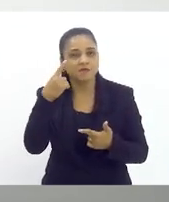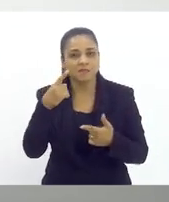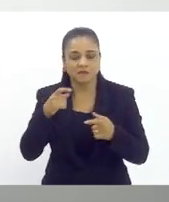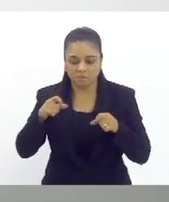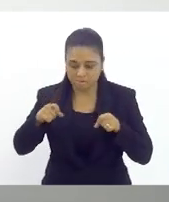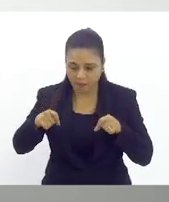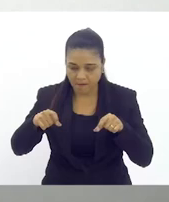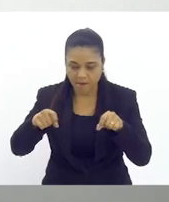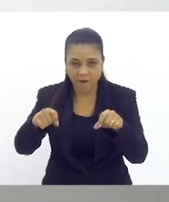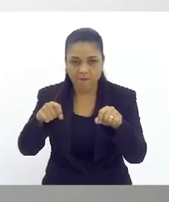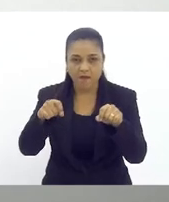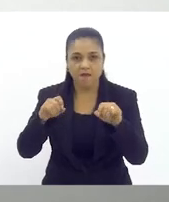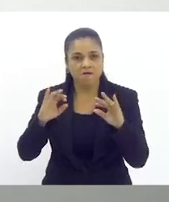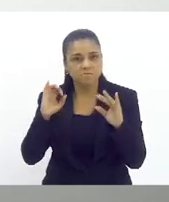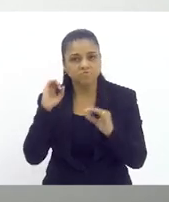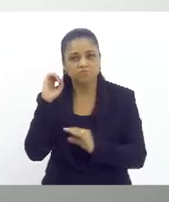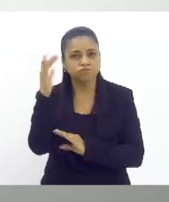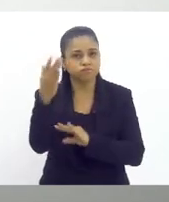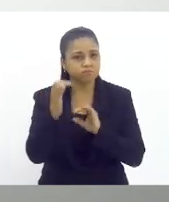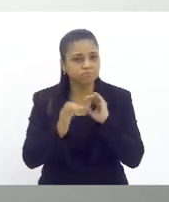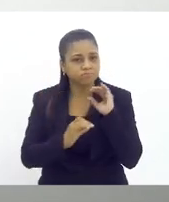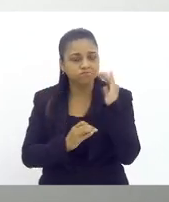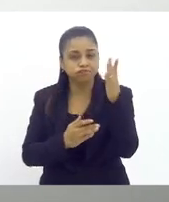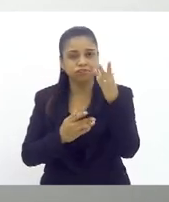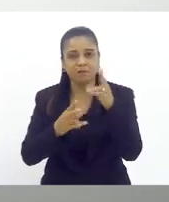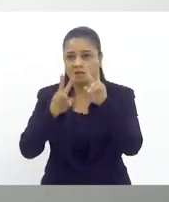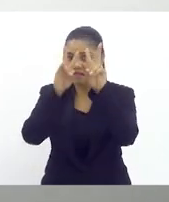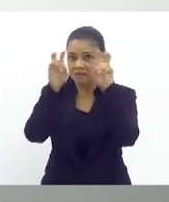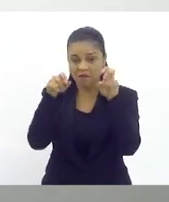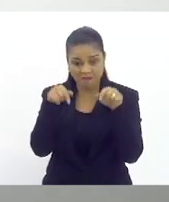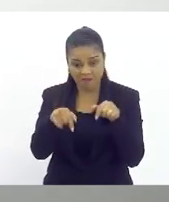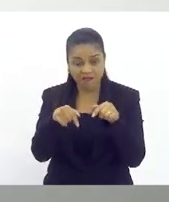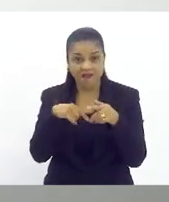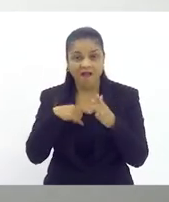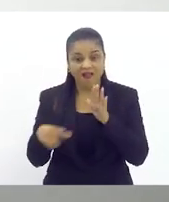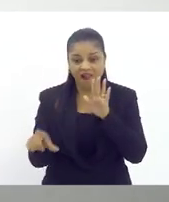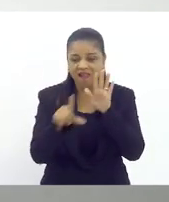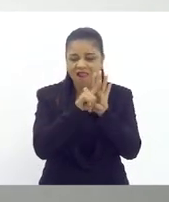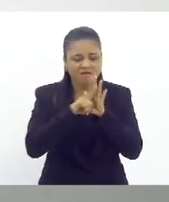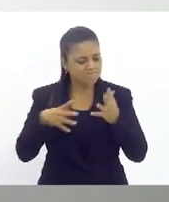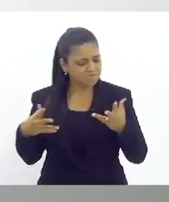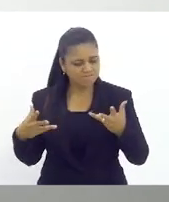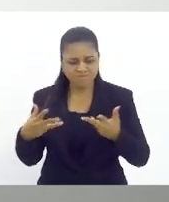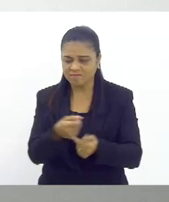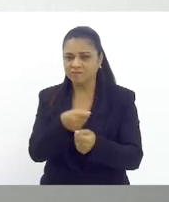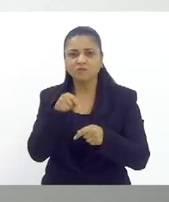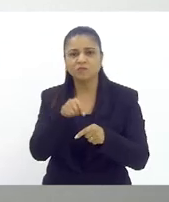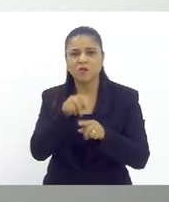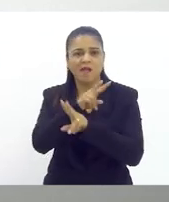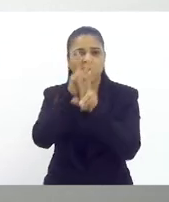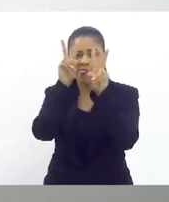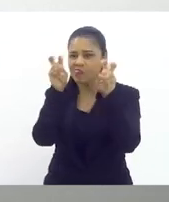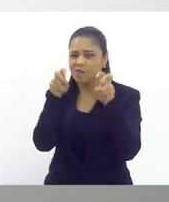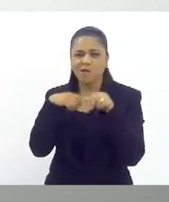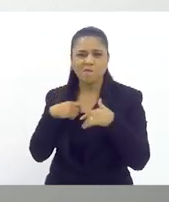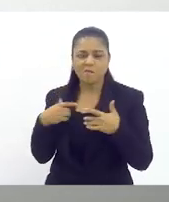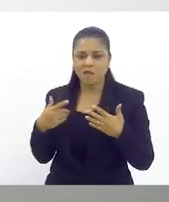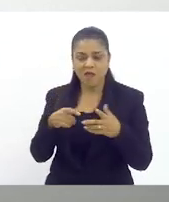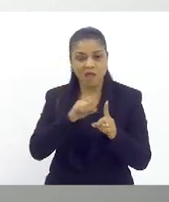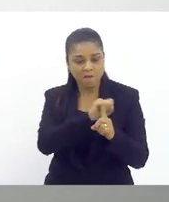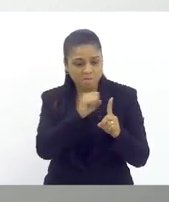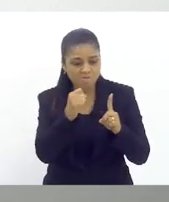e essa lei Ela é maravilhosa ela toca em todos os assuntos que tem que tocar em especial a participação social